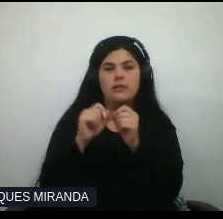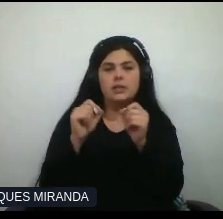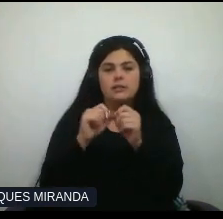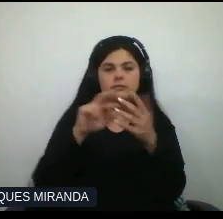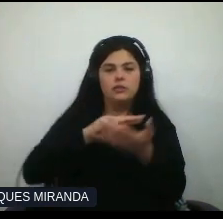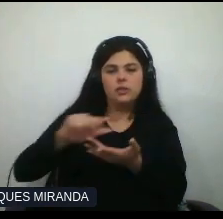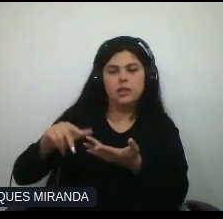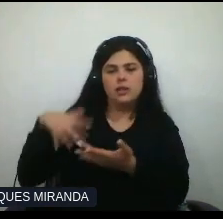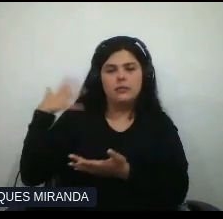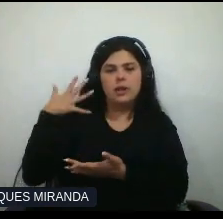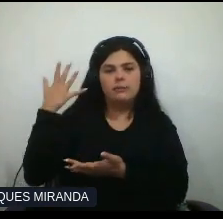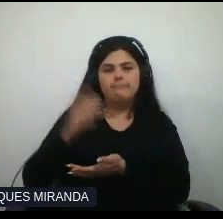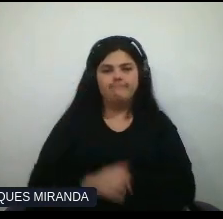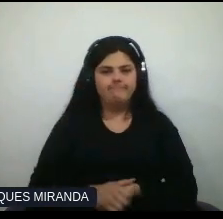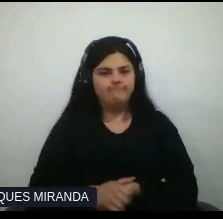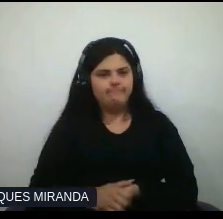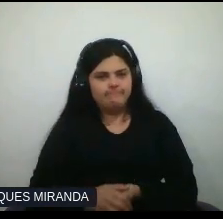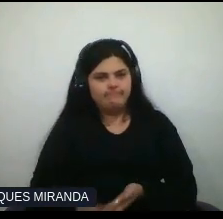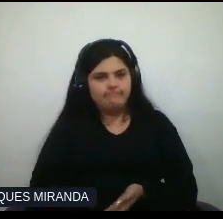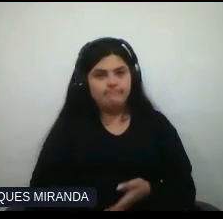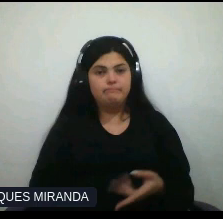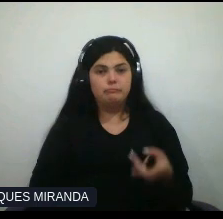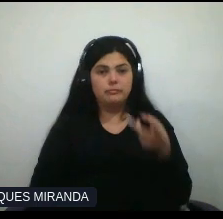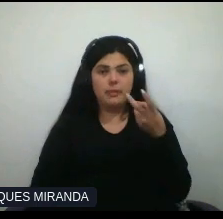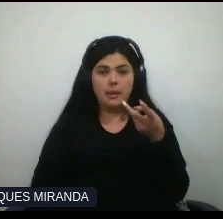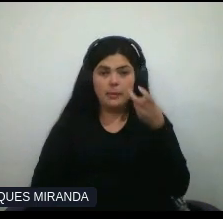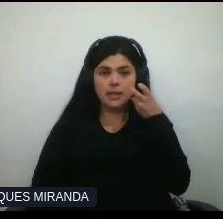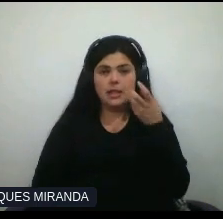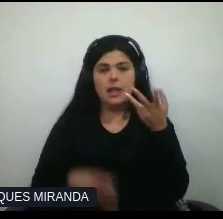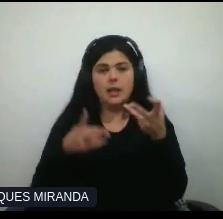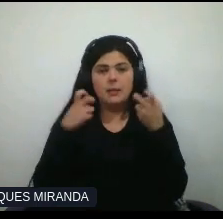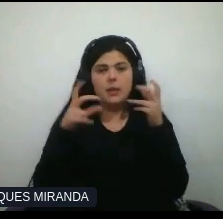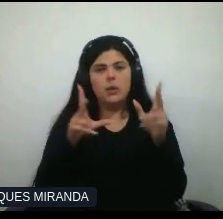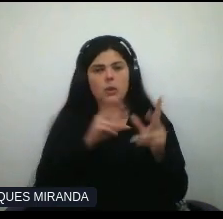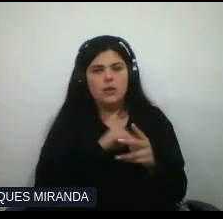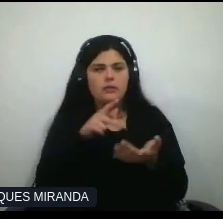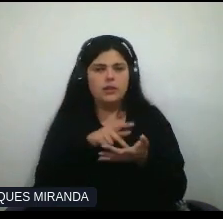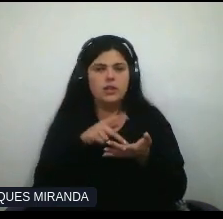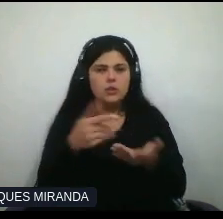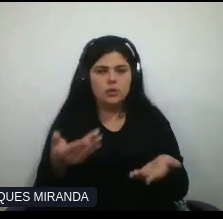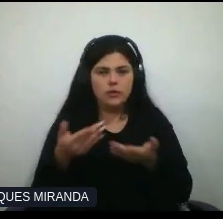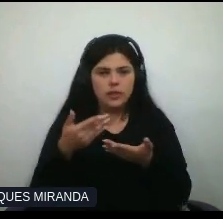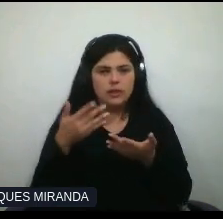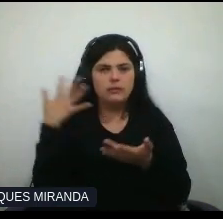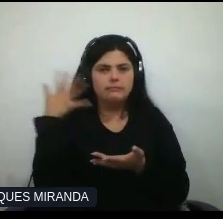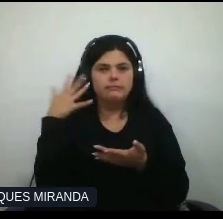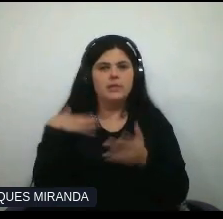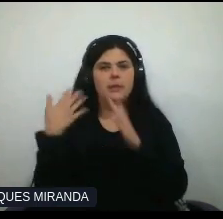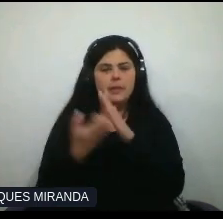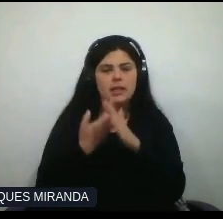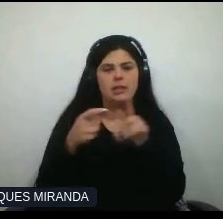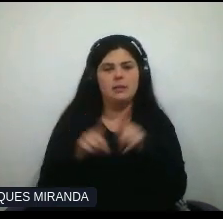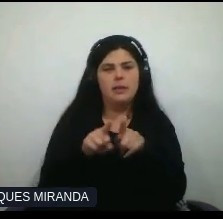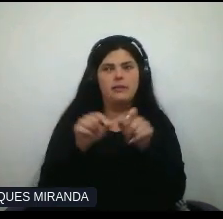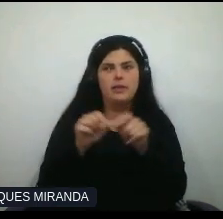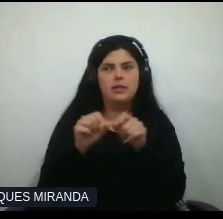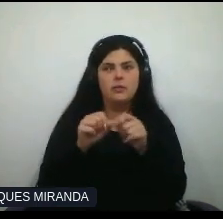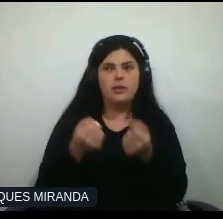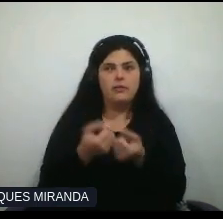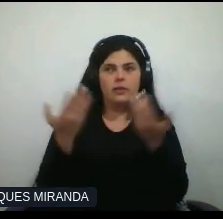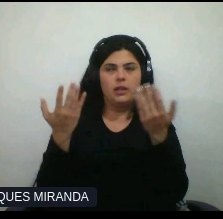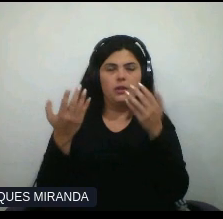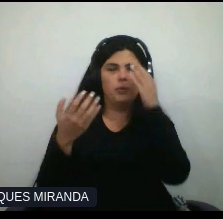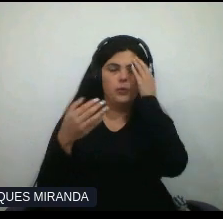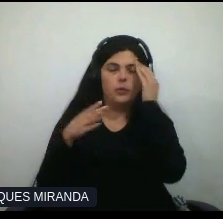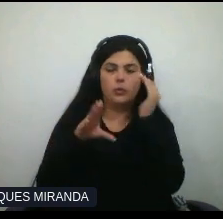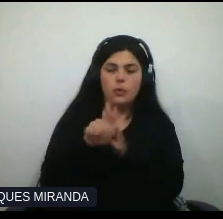diversidade. Olha ali como às vezes me fala, poxa, é verdade, talvez eu possa convidar eles para falar lá dentro, ou a gente participar de algum evento dentro do Google,